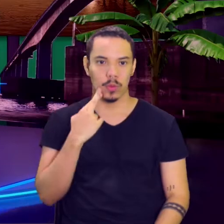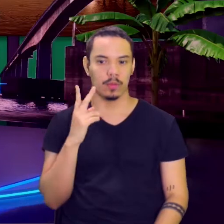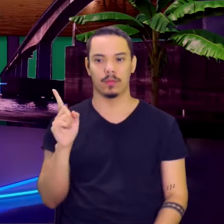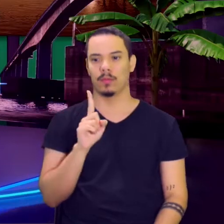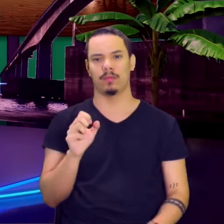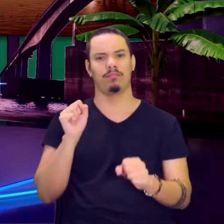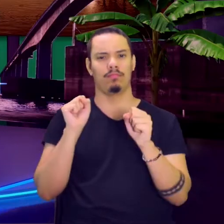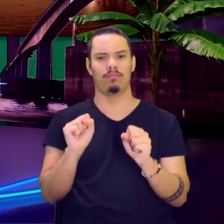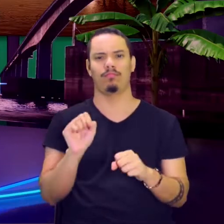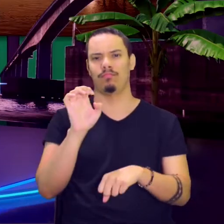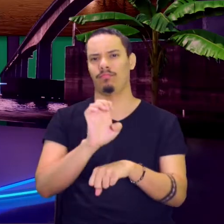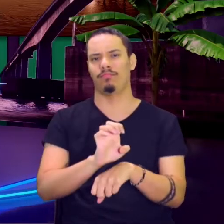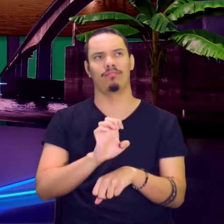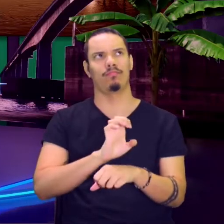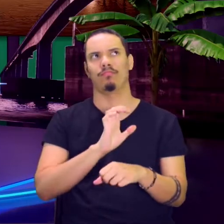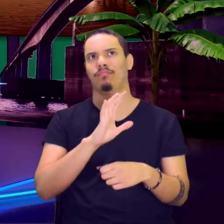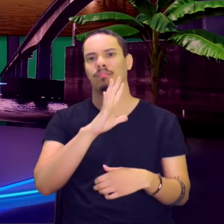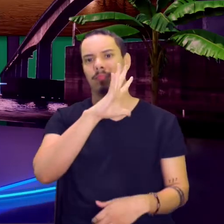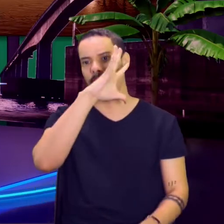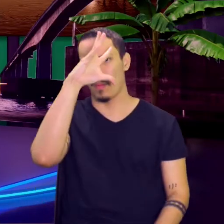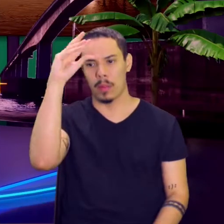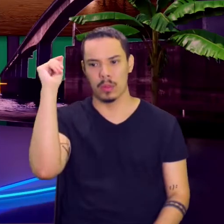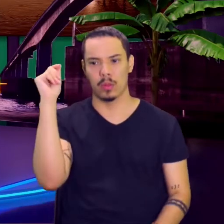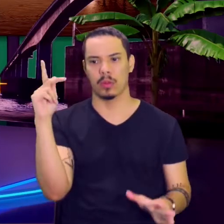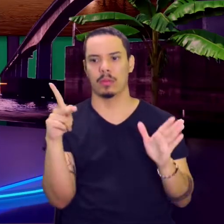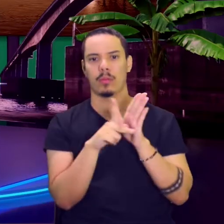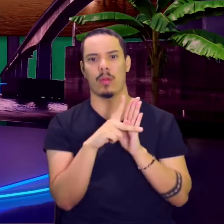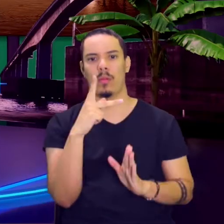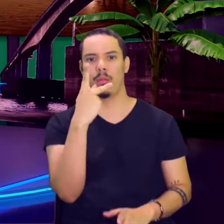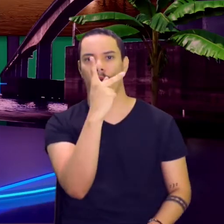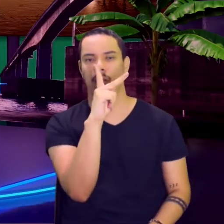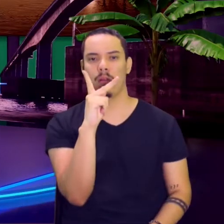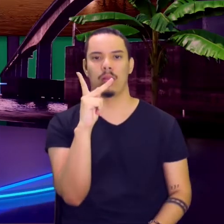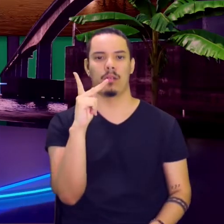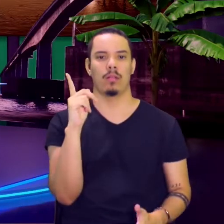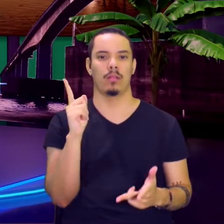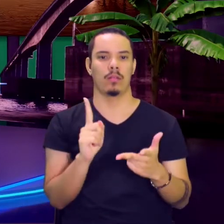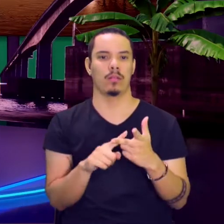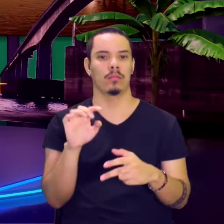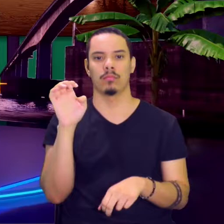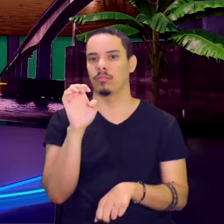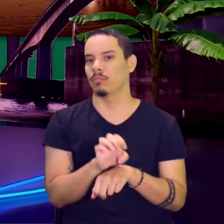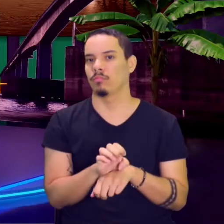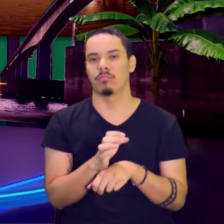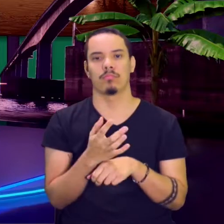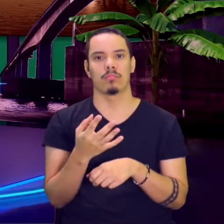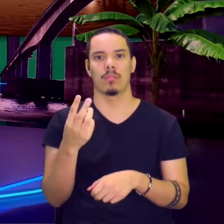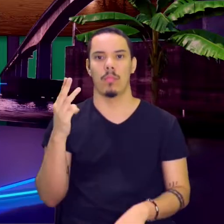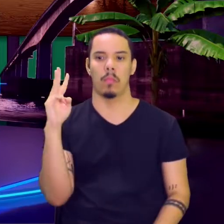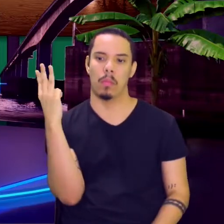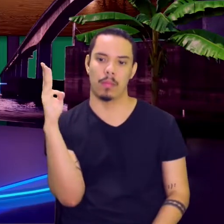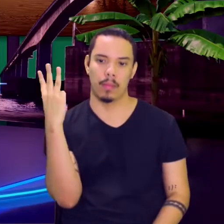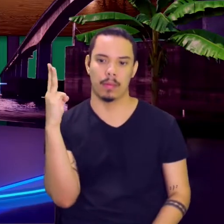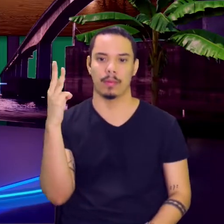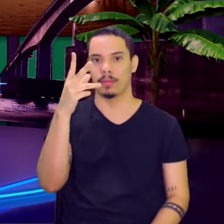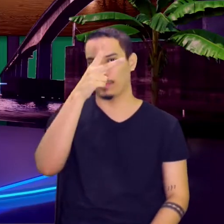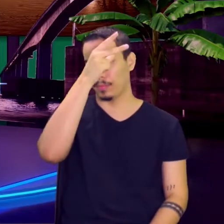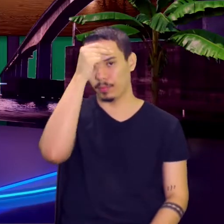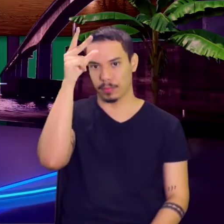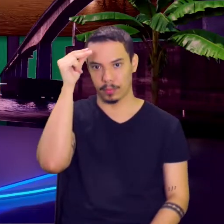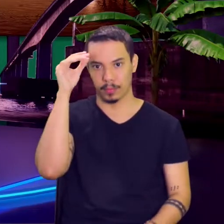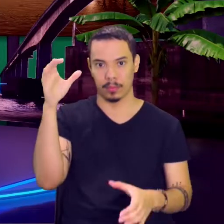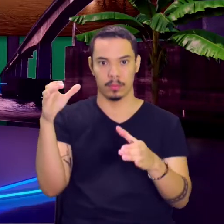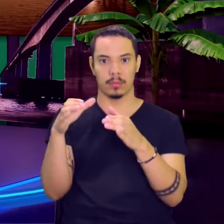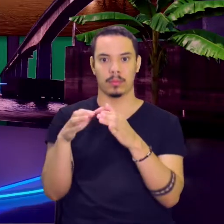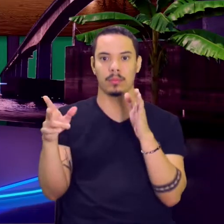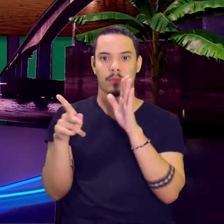o Estado do Amazonas, com as prefeituras de lá. Com certeza. O Estado do Maranhão, com as prefeituras de lá. E